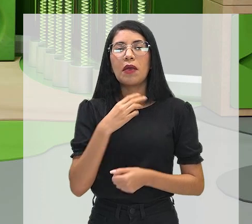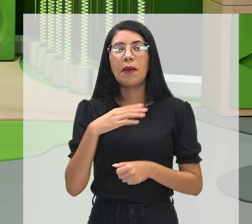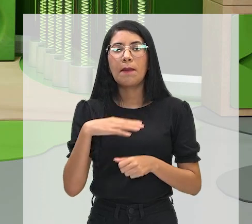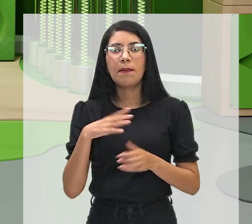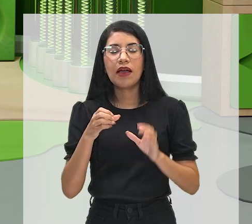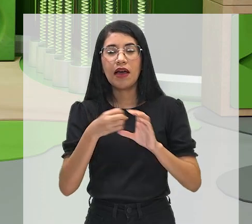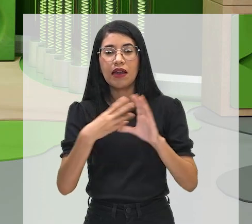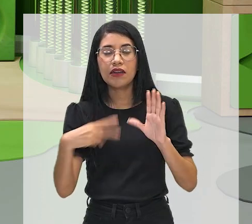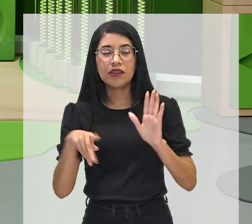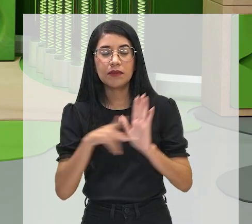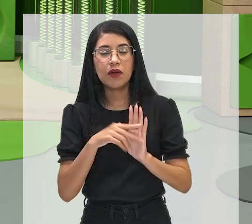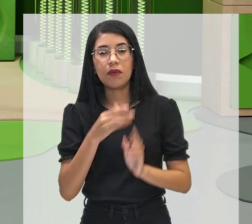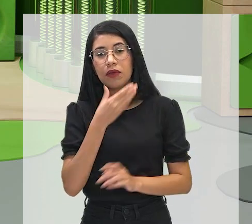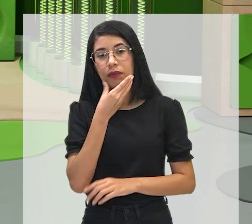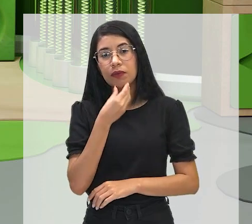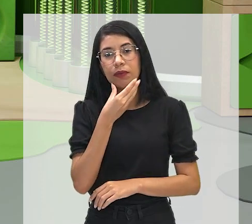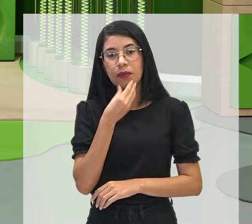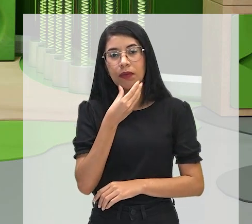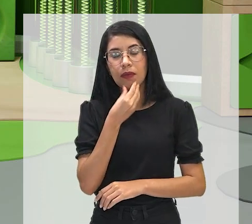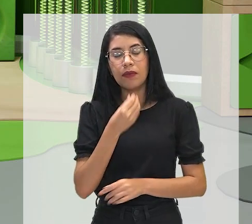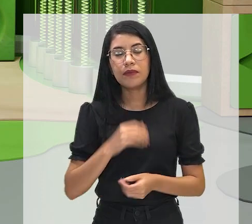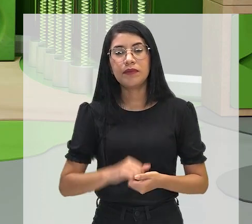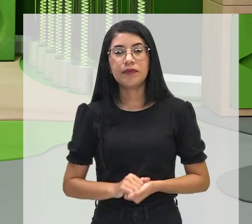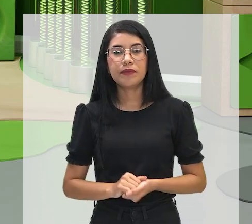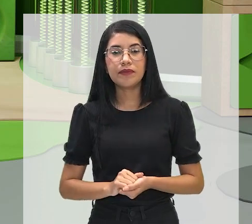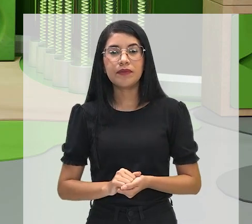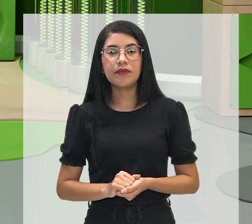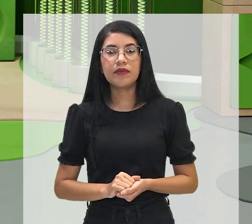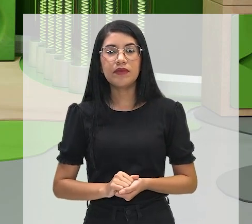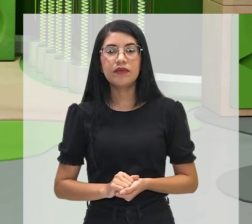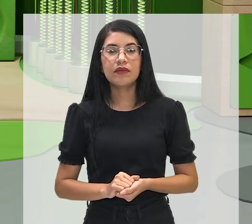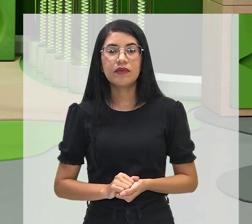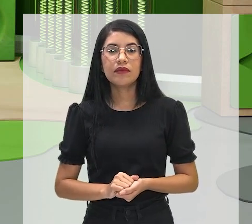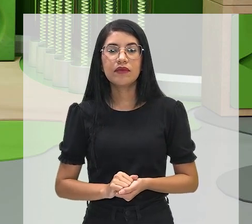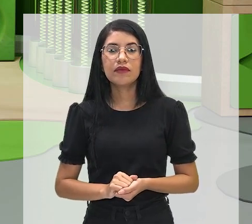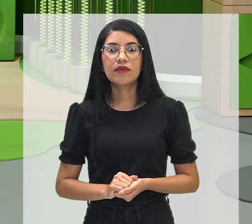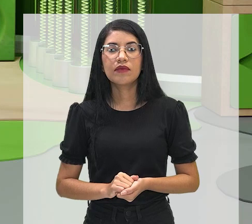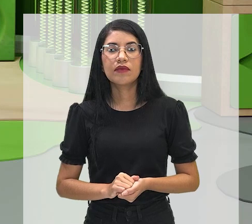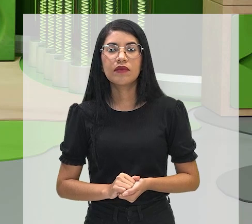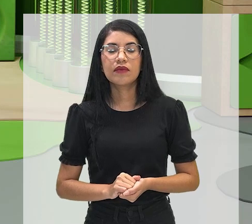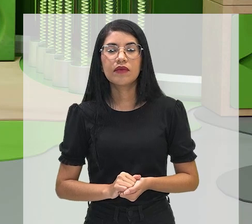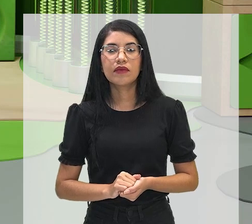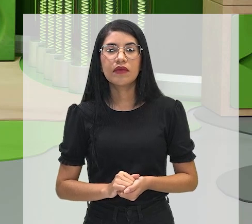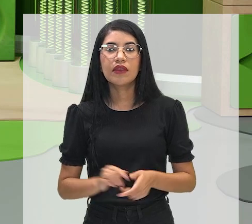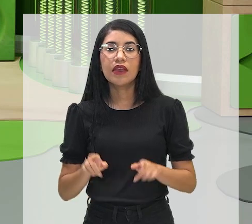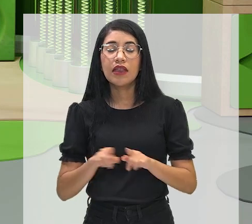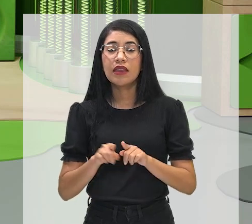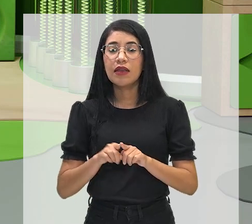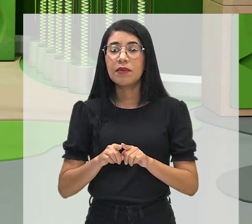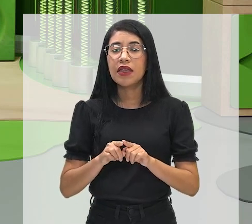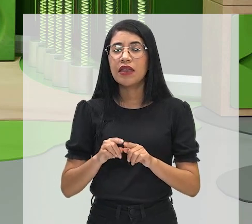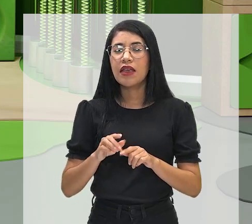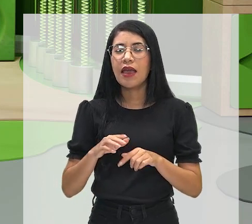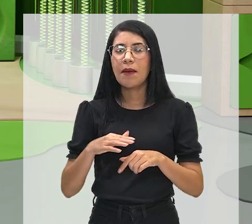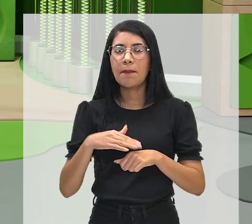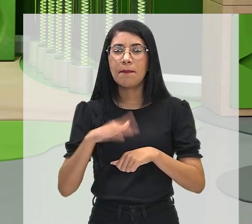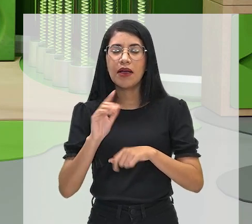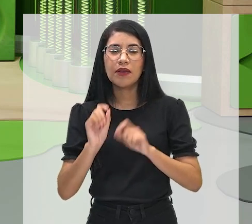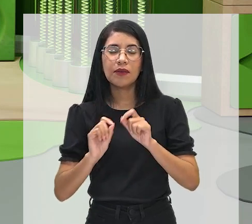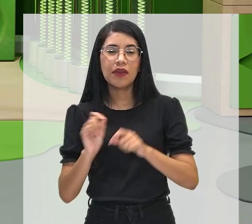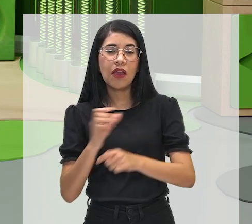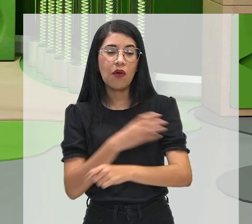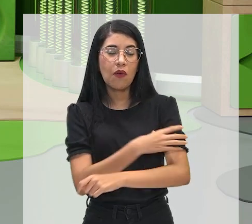mais masculina, né? Cada vez mais masculina, então mais grossa, mais grave. Também vai ter ali o aumento dos